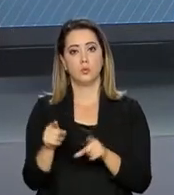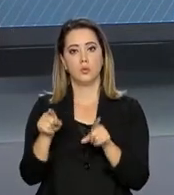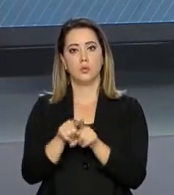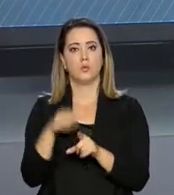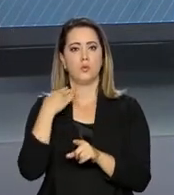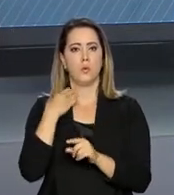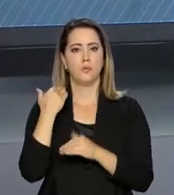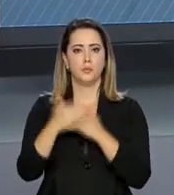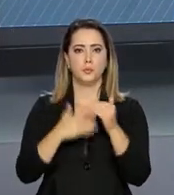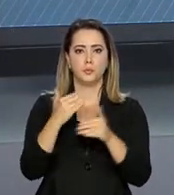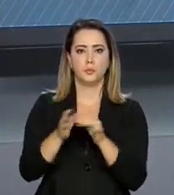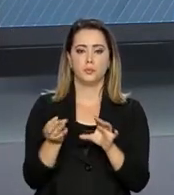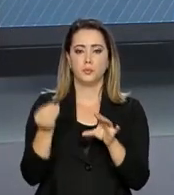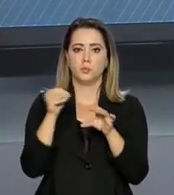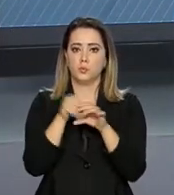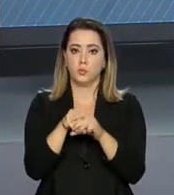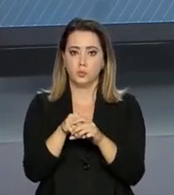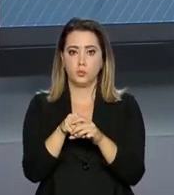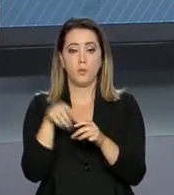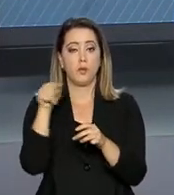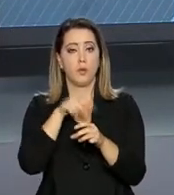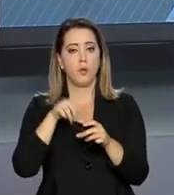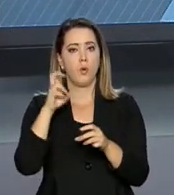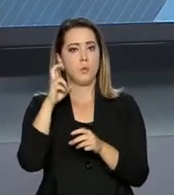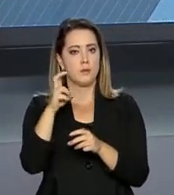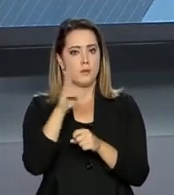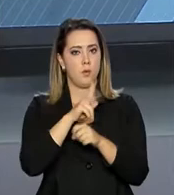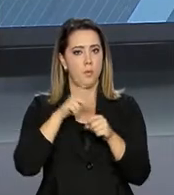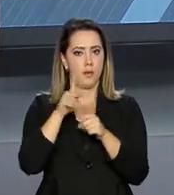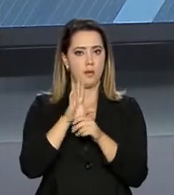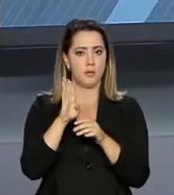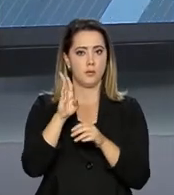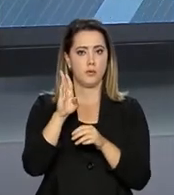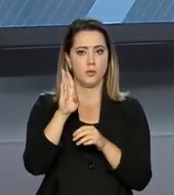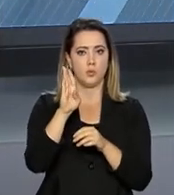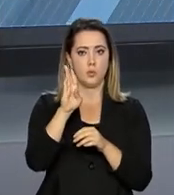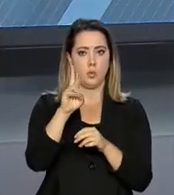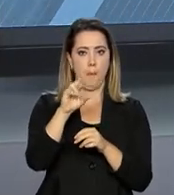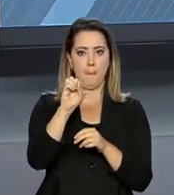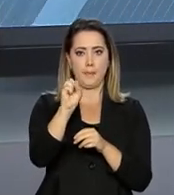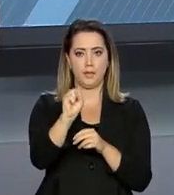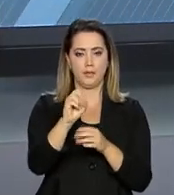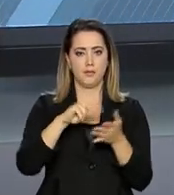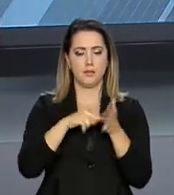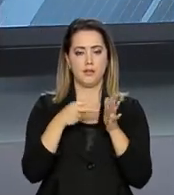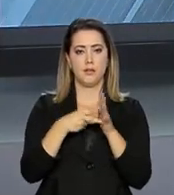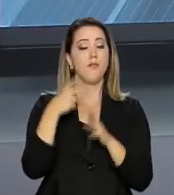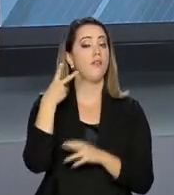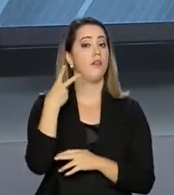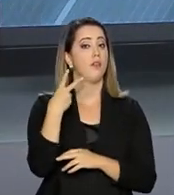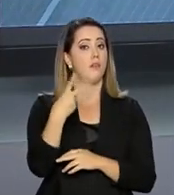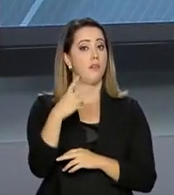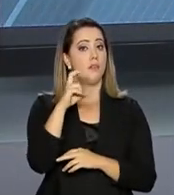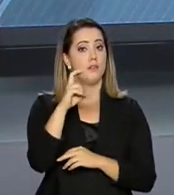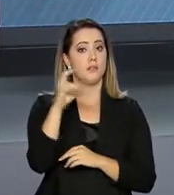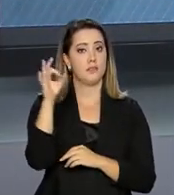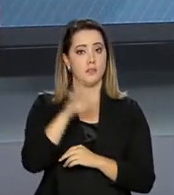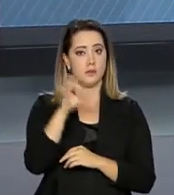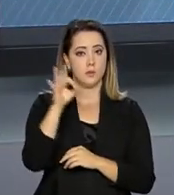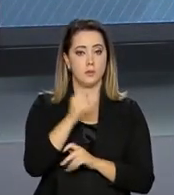o banco de desenvolvimento do grupo os cinco países do brics representam quase 25% da economia